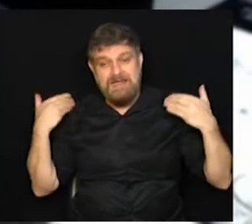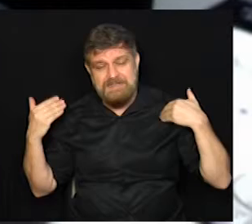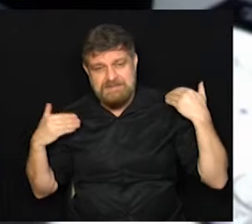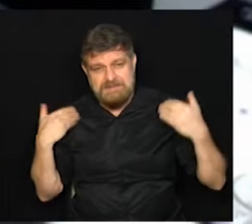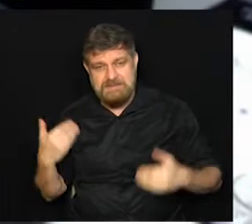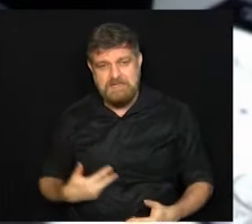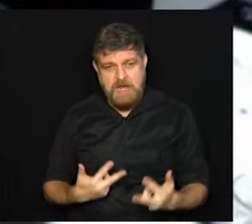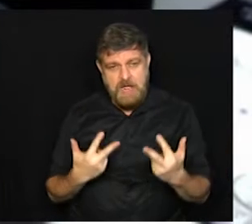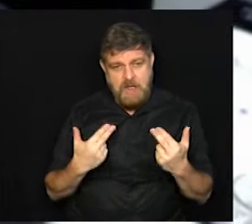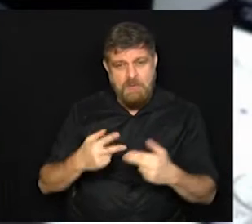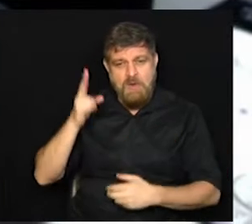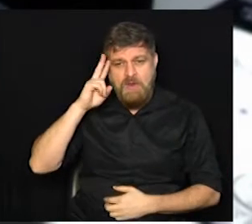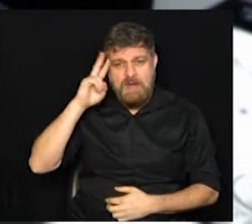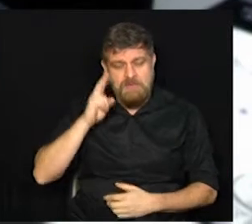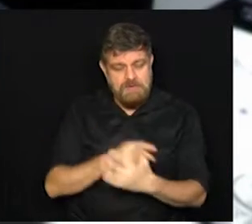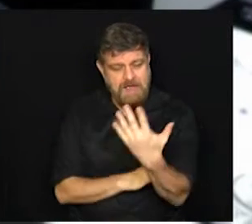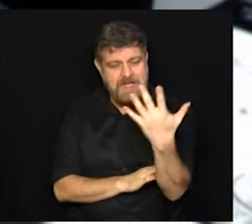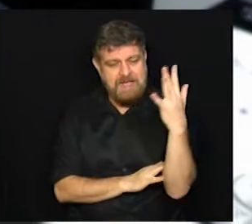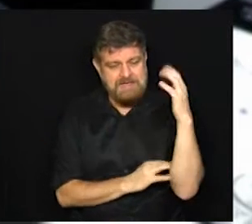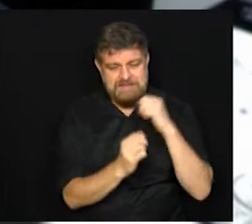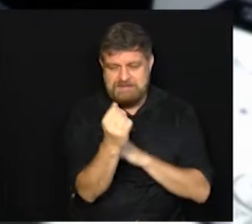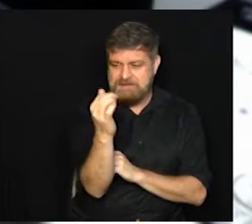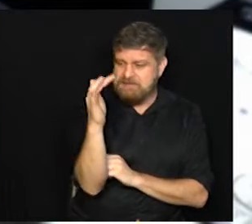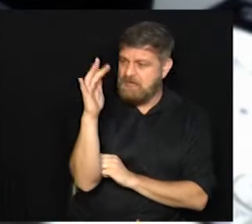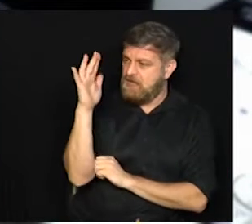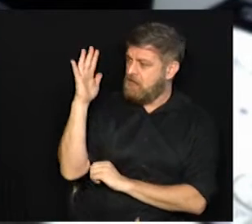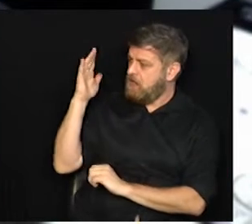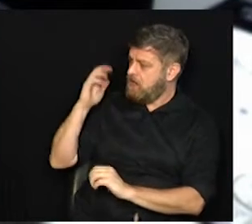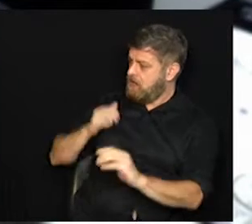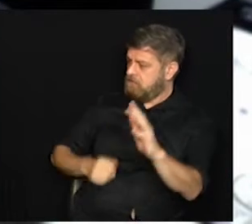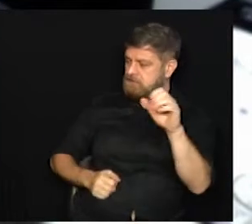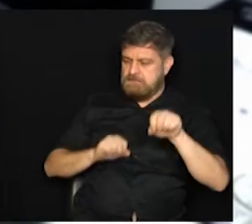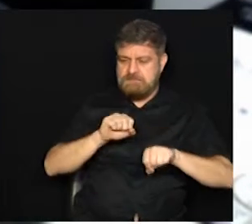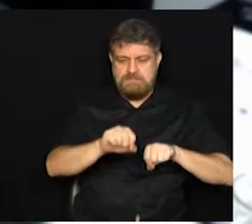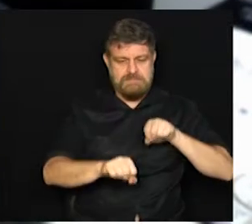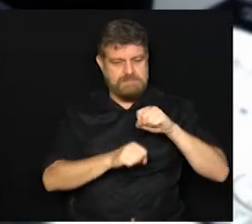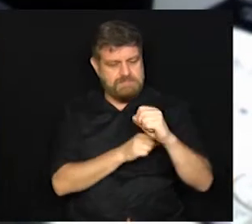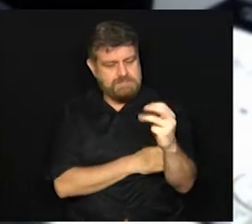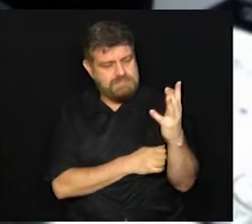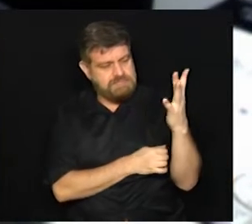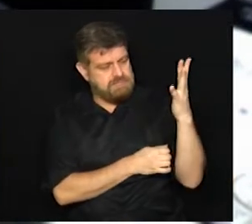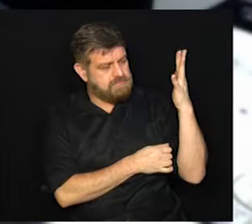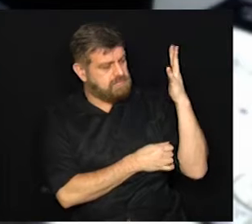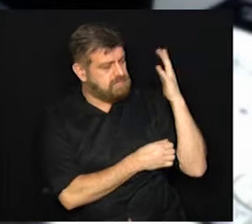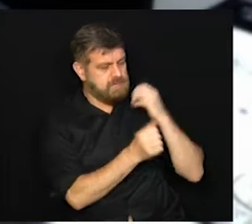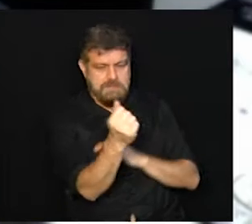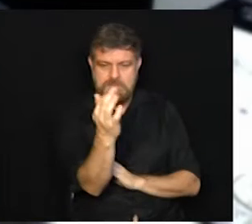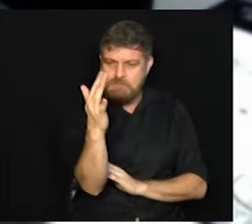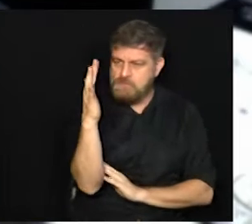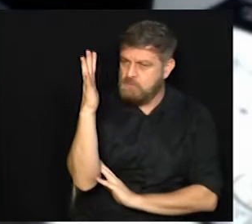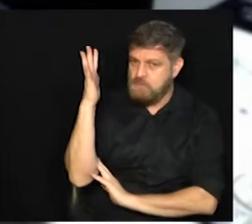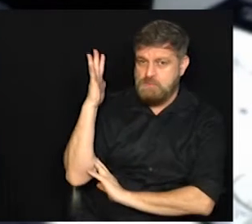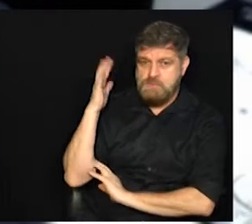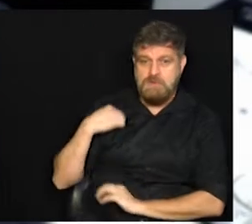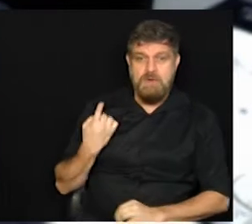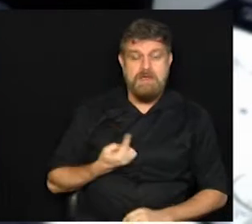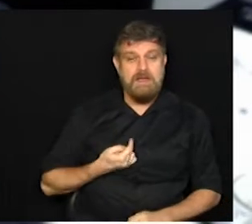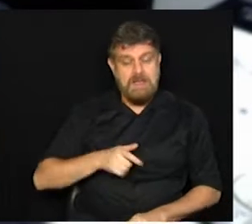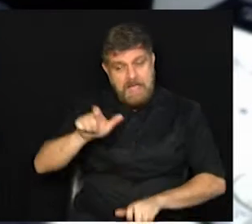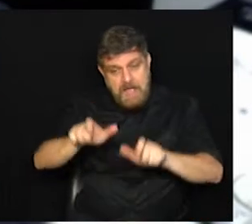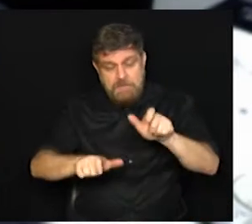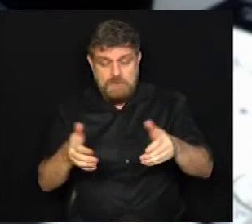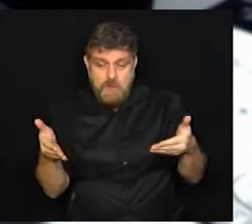lembrou a questão das árvores, uma coisa importante aí, né? Que a vereadora lembrou, mas eu acho que muitas pessoas hoje, você sai na